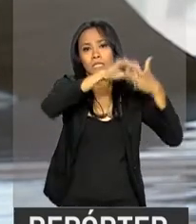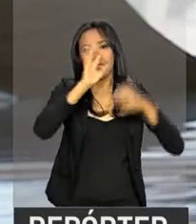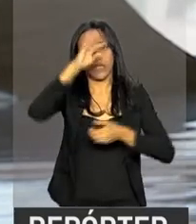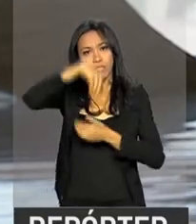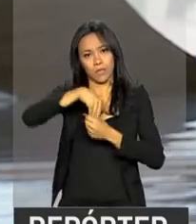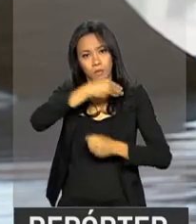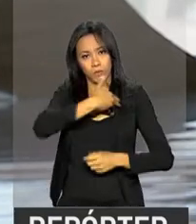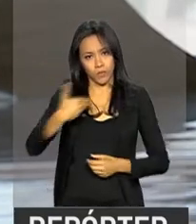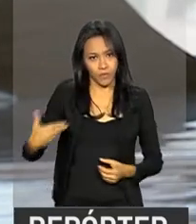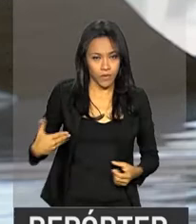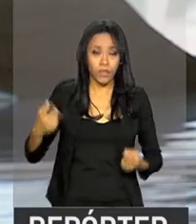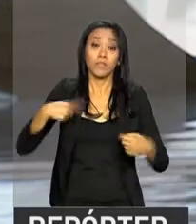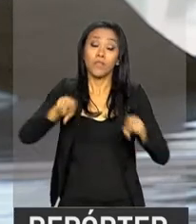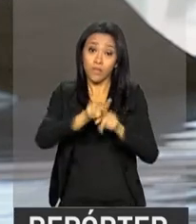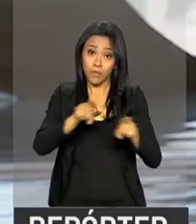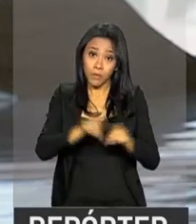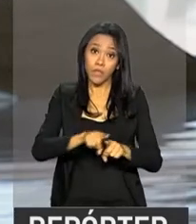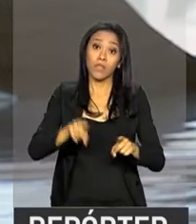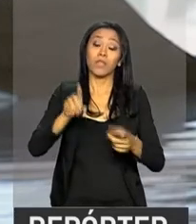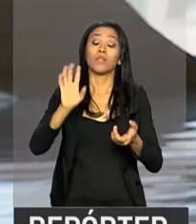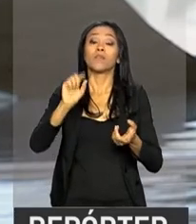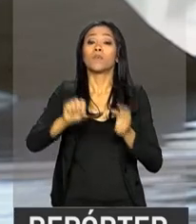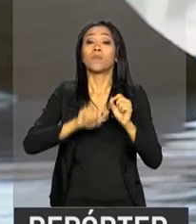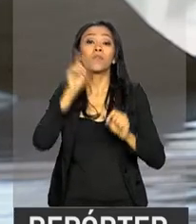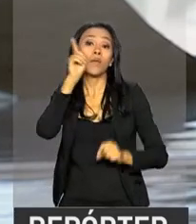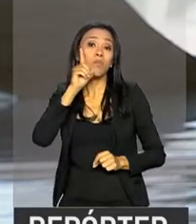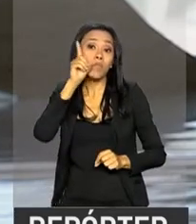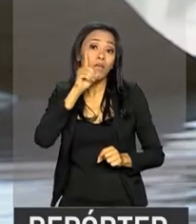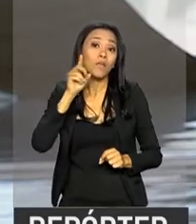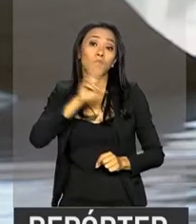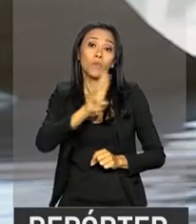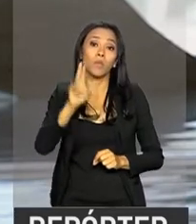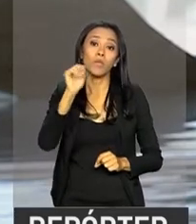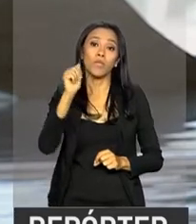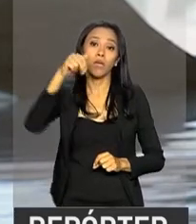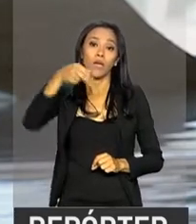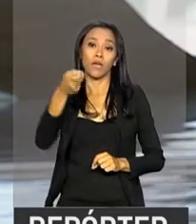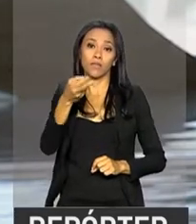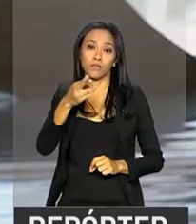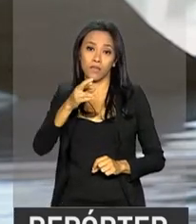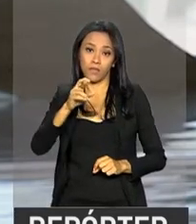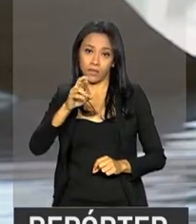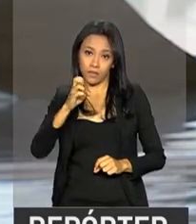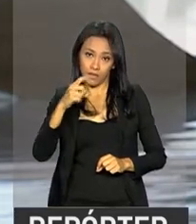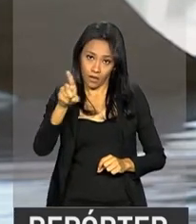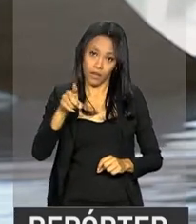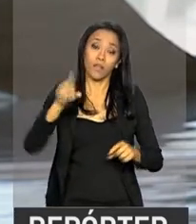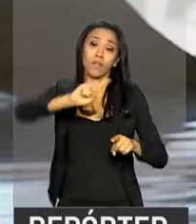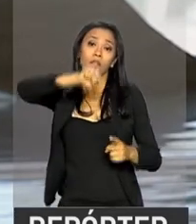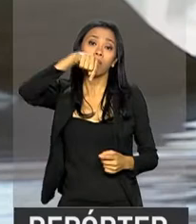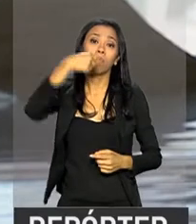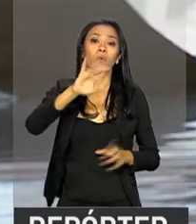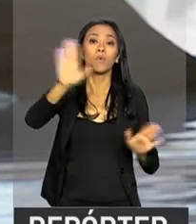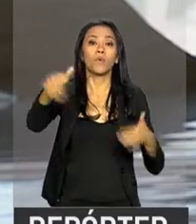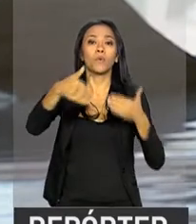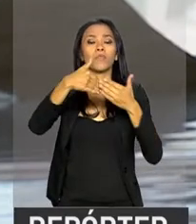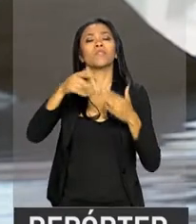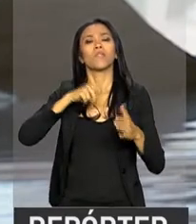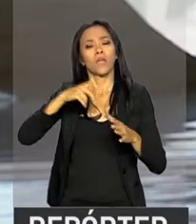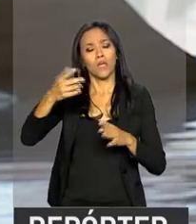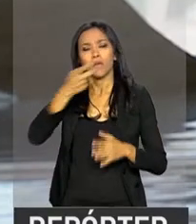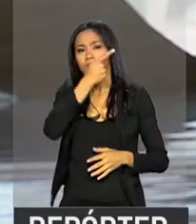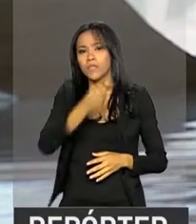e no congresso nacional deputado andré moura em seguida o presidente recebe o senador ivo cassol